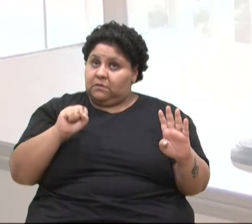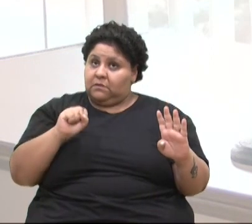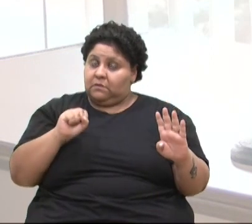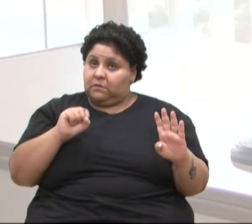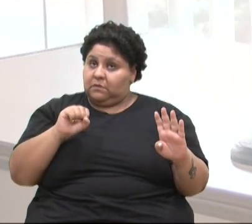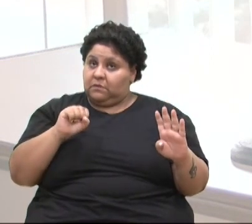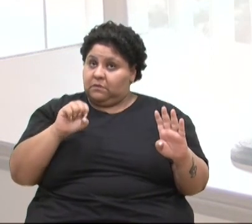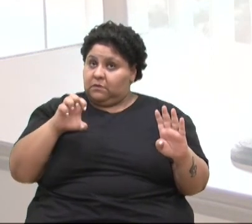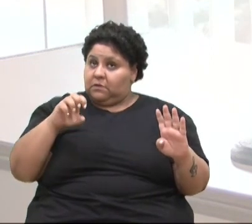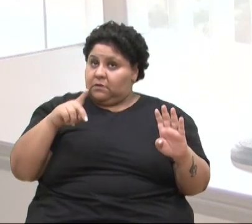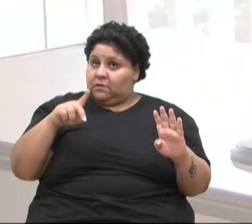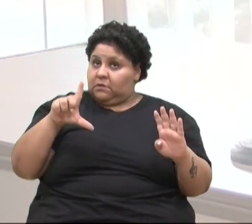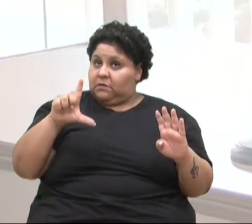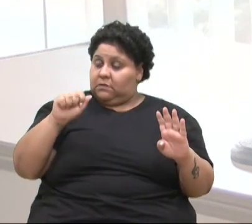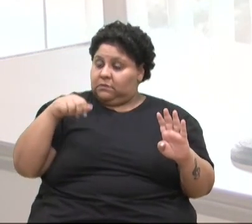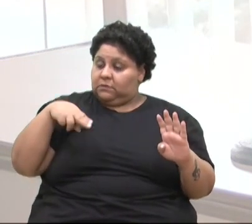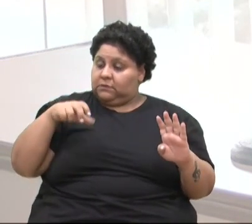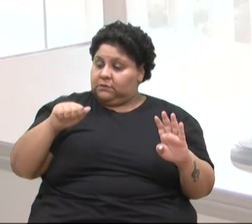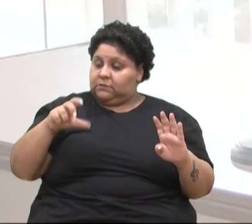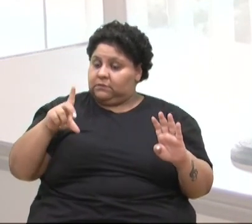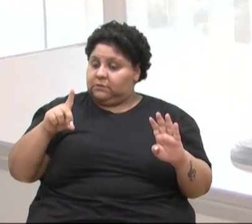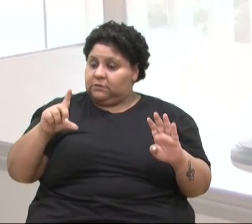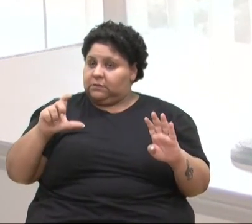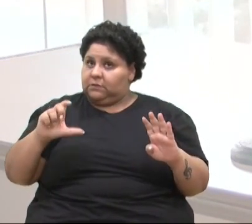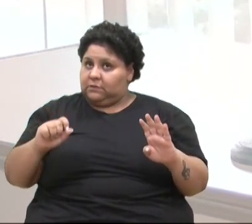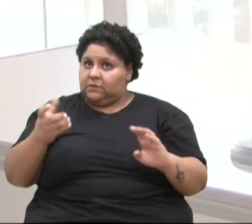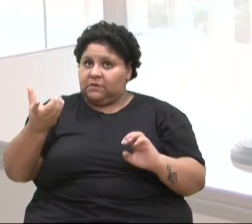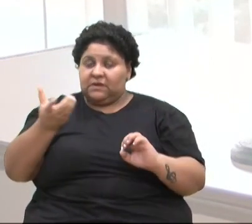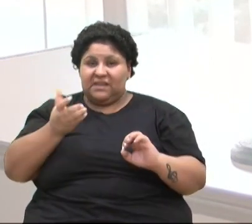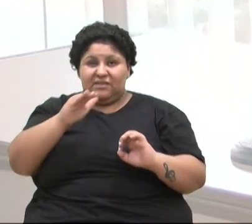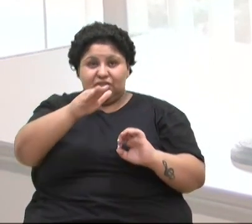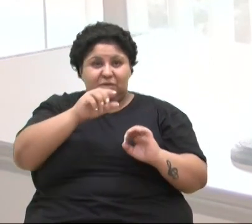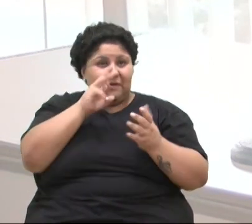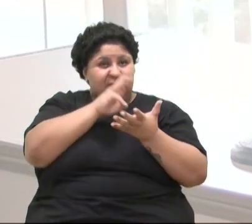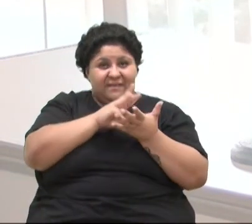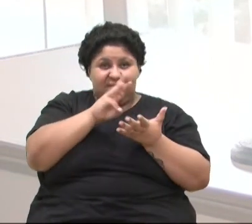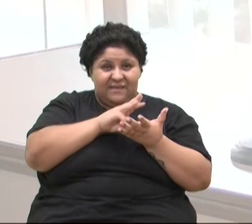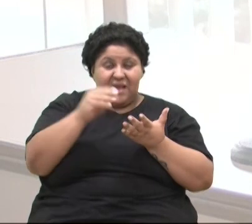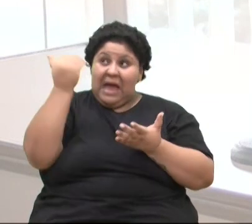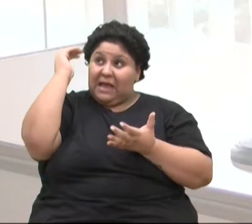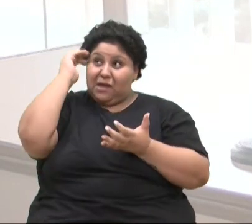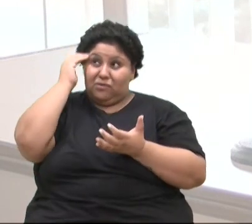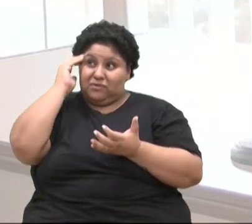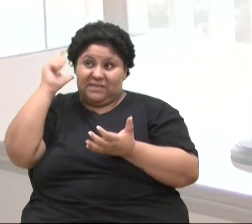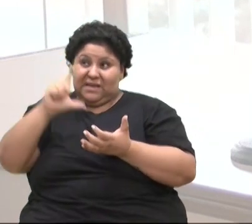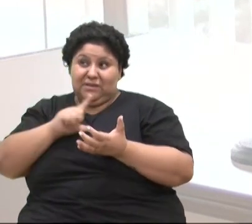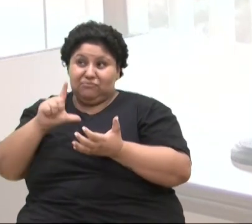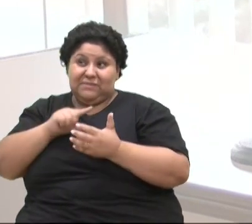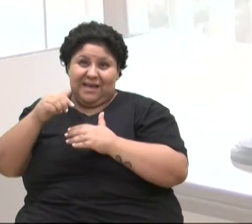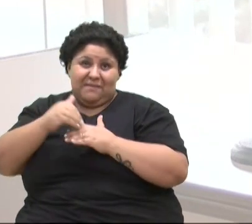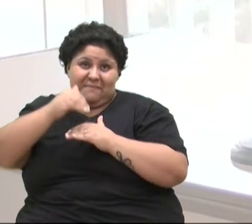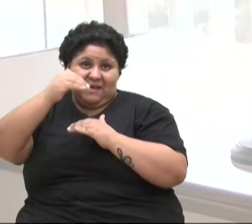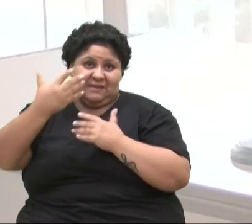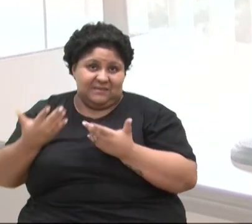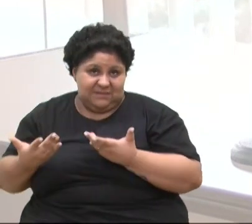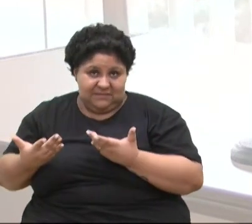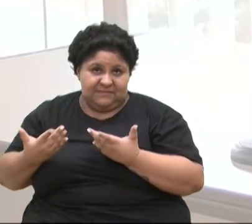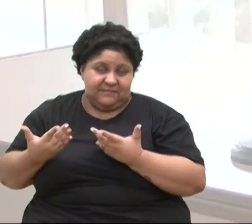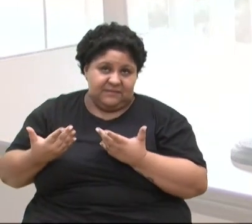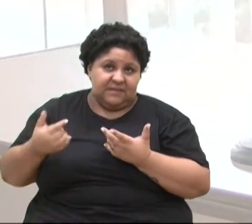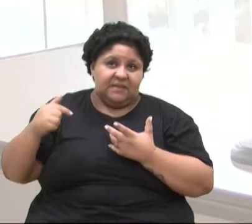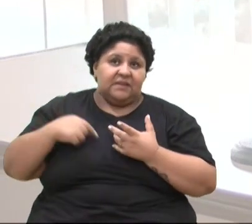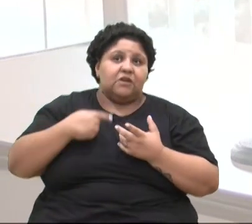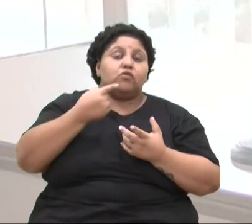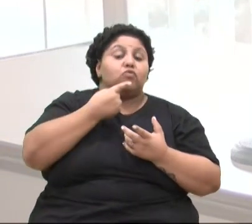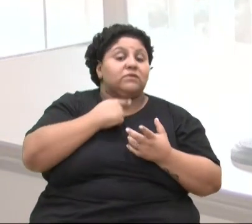as pessoas diziam ainda que tentava pelo WhatsApp. Eu disse, olha, isso pelo que eu sei, não existe mais, tá? E aí eu gostaria só